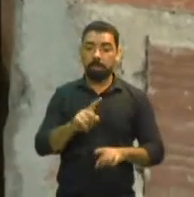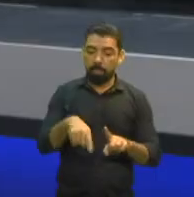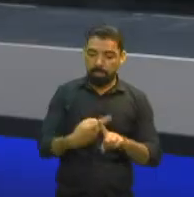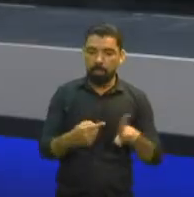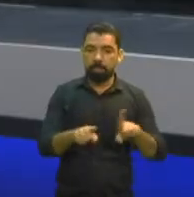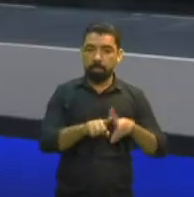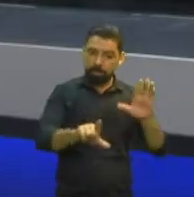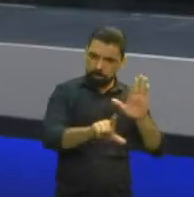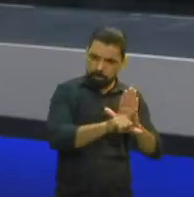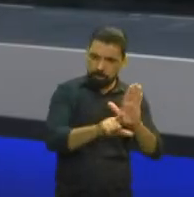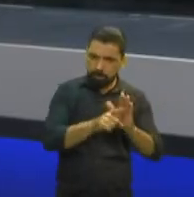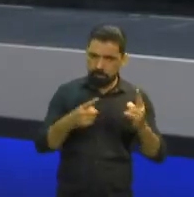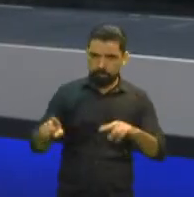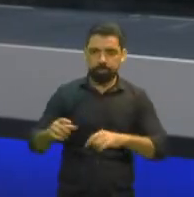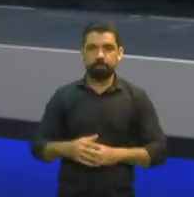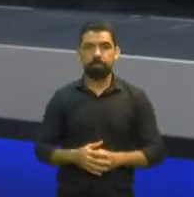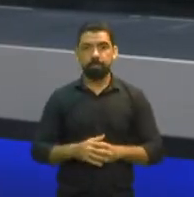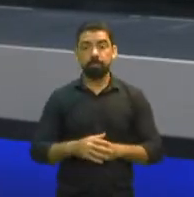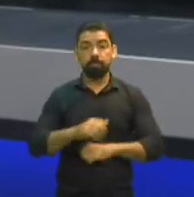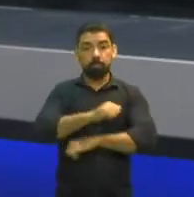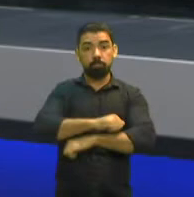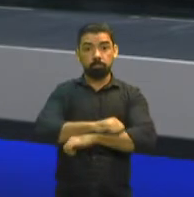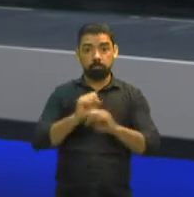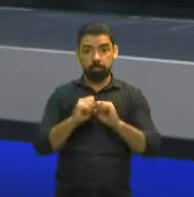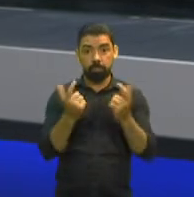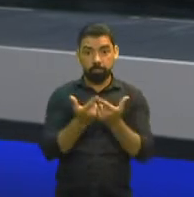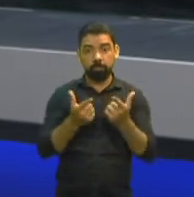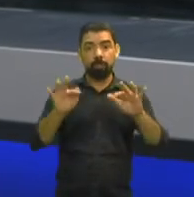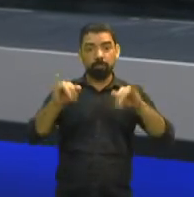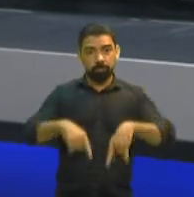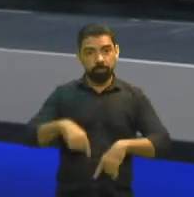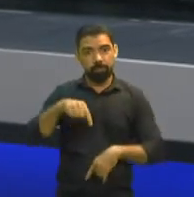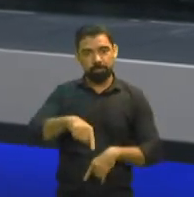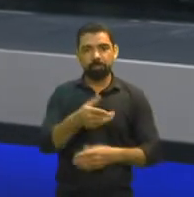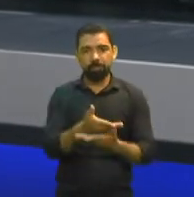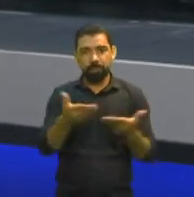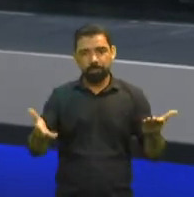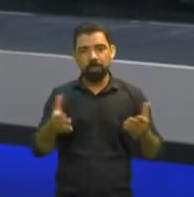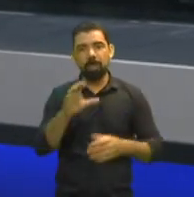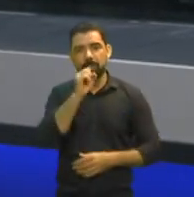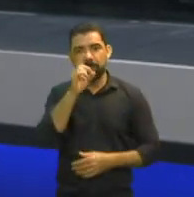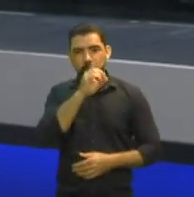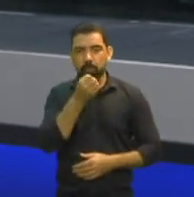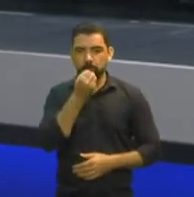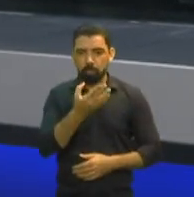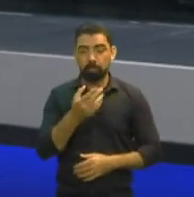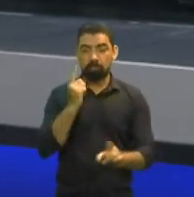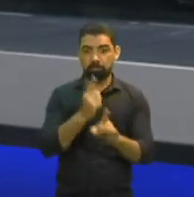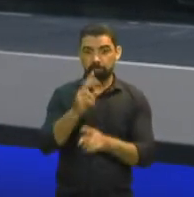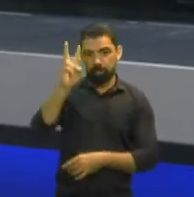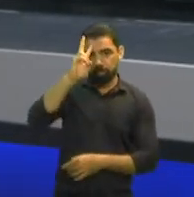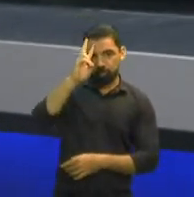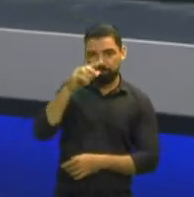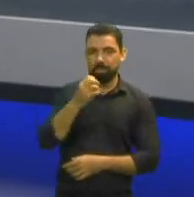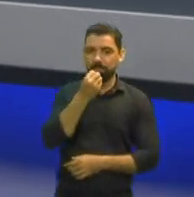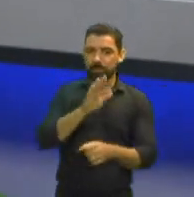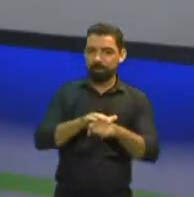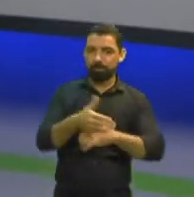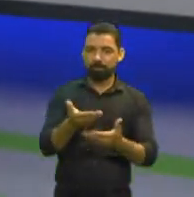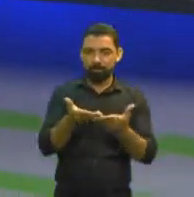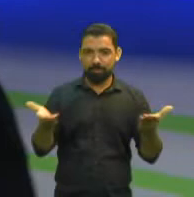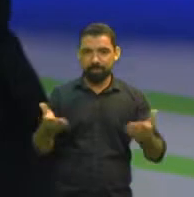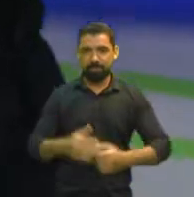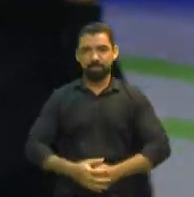legislações. O Jornal Assembleia fica por aqui. A você um excelente final de semana e a gente se encontra na segunda-feira. Boa noite.